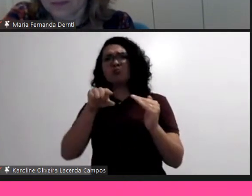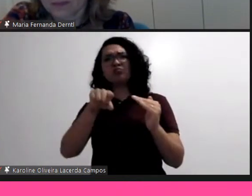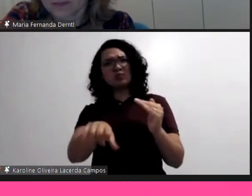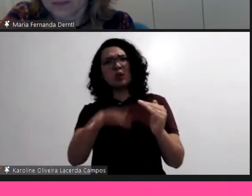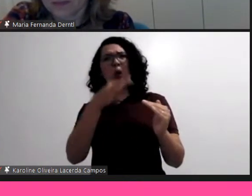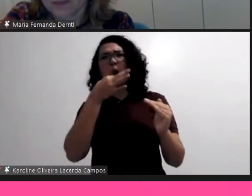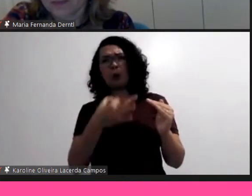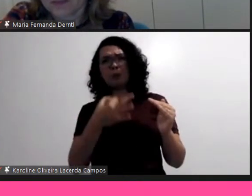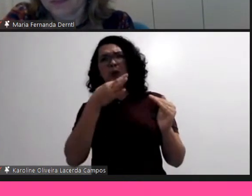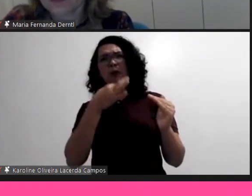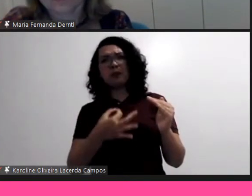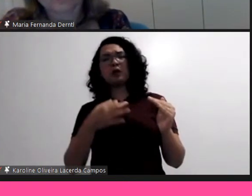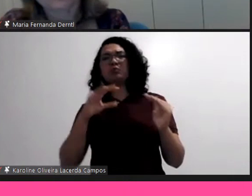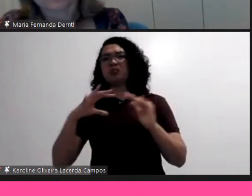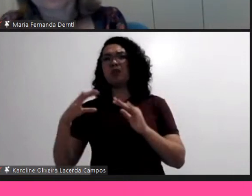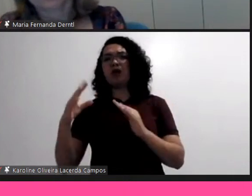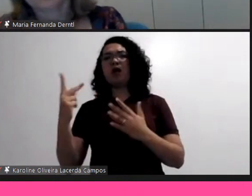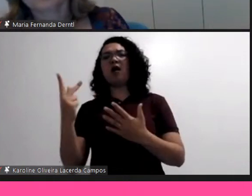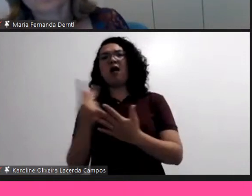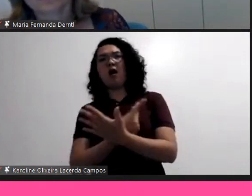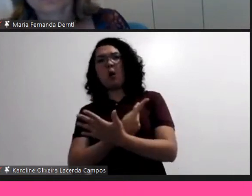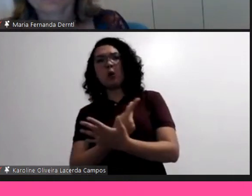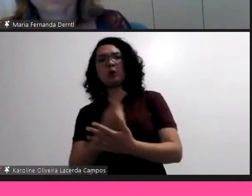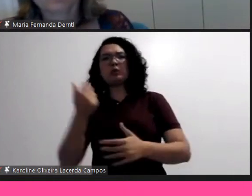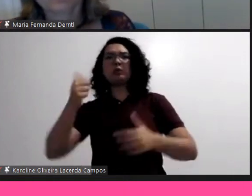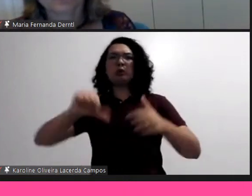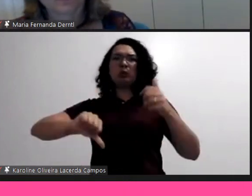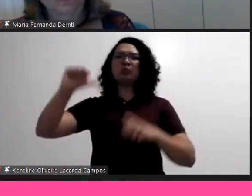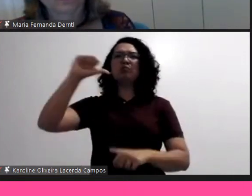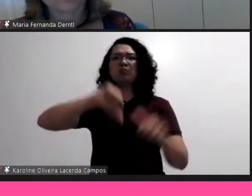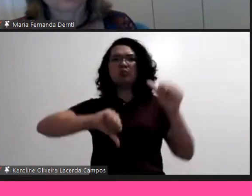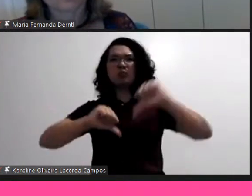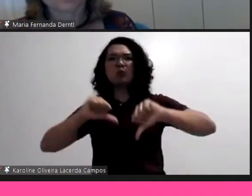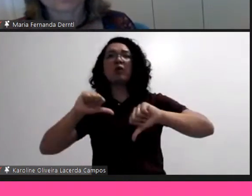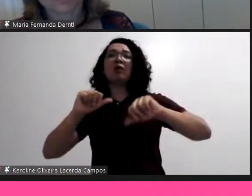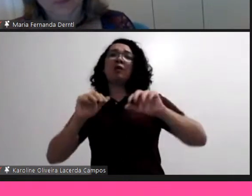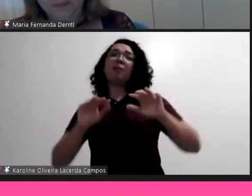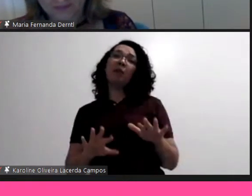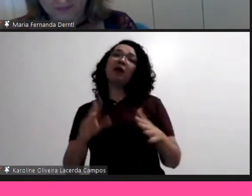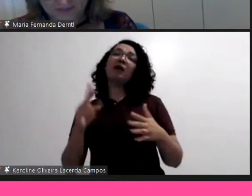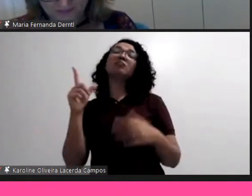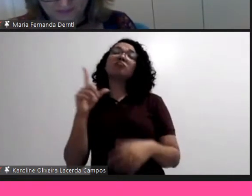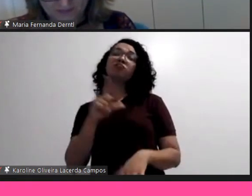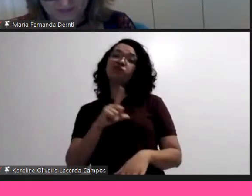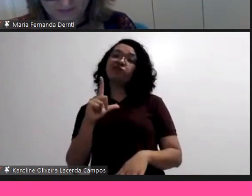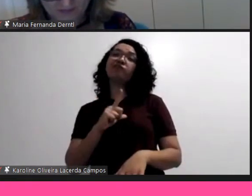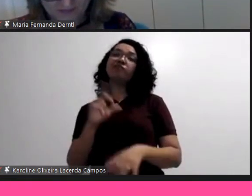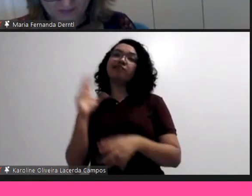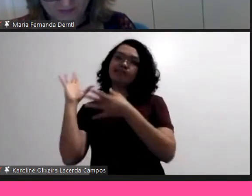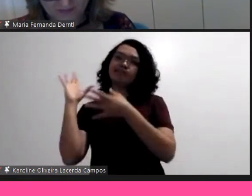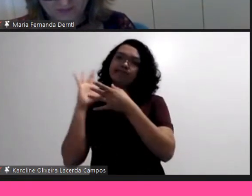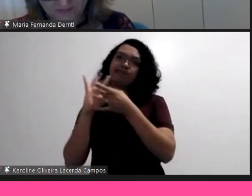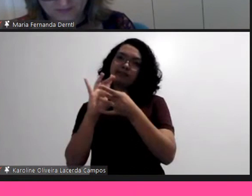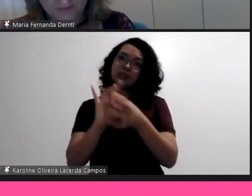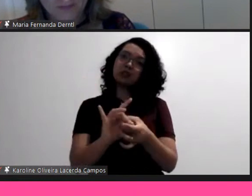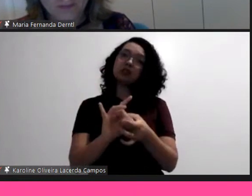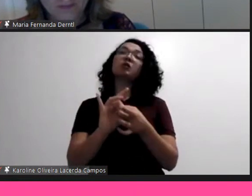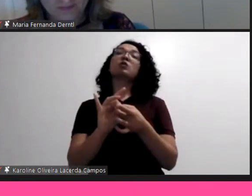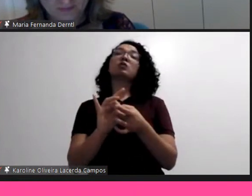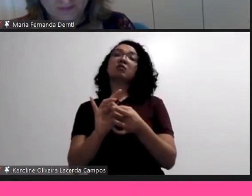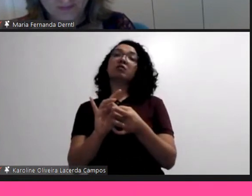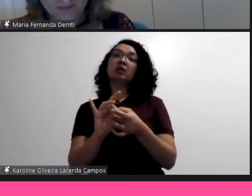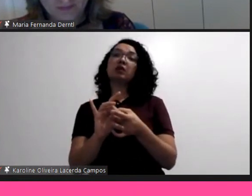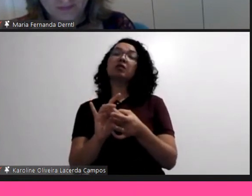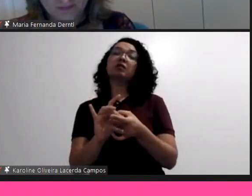resumindo. Mas existe esse contexto de gente que consome isso. Gente, quando eu digo gente, é uma coisa